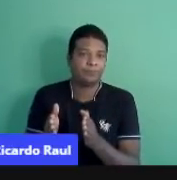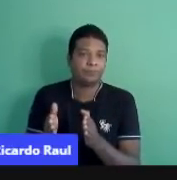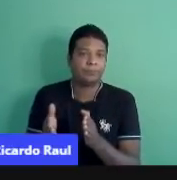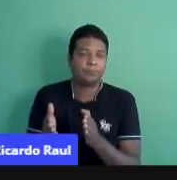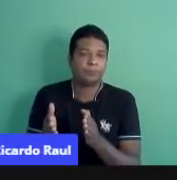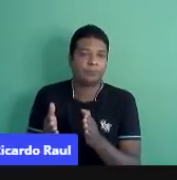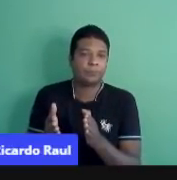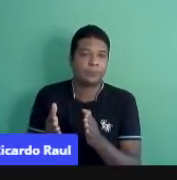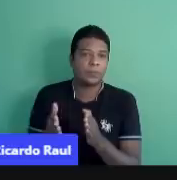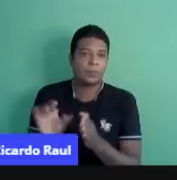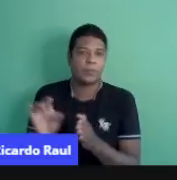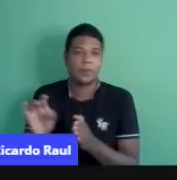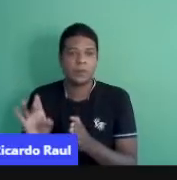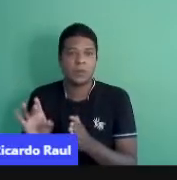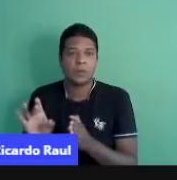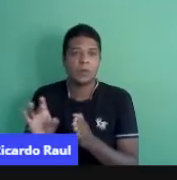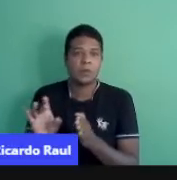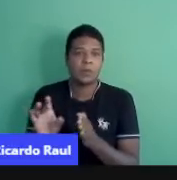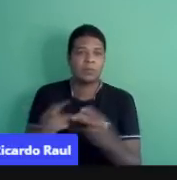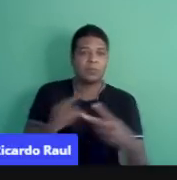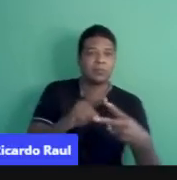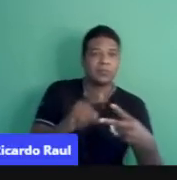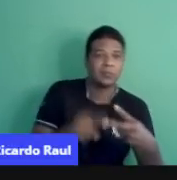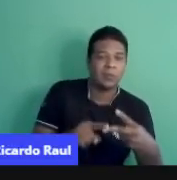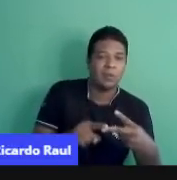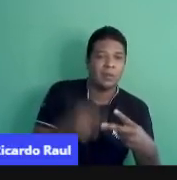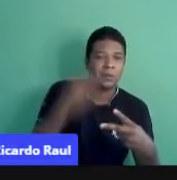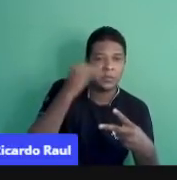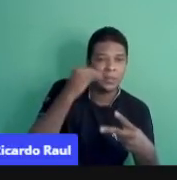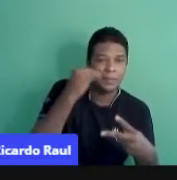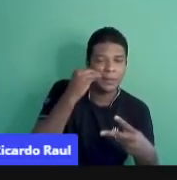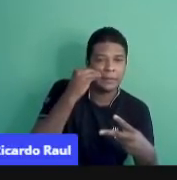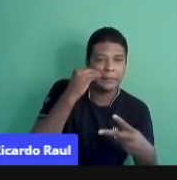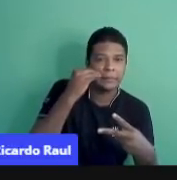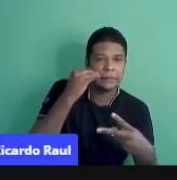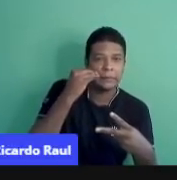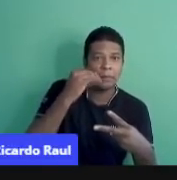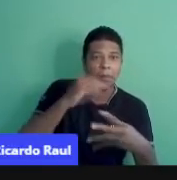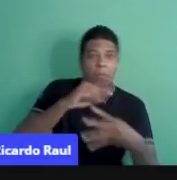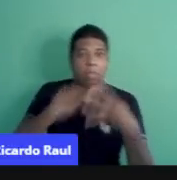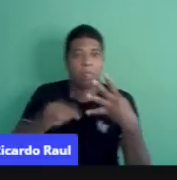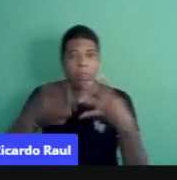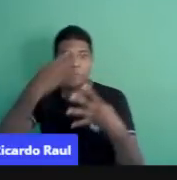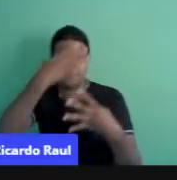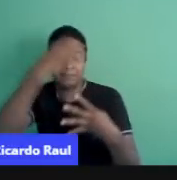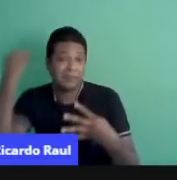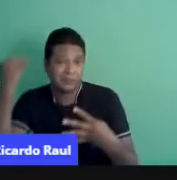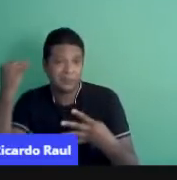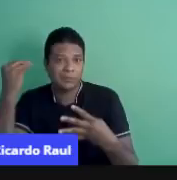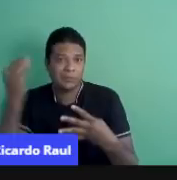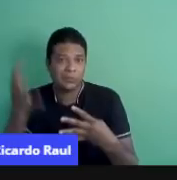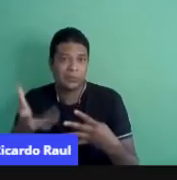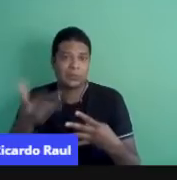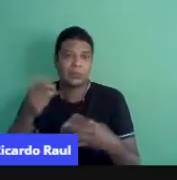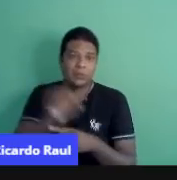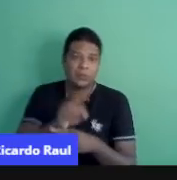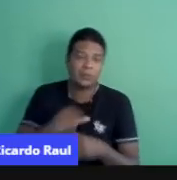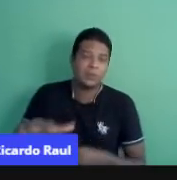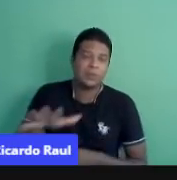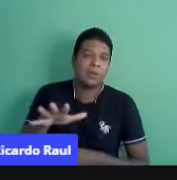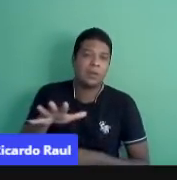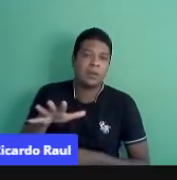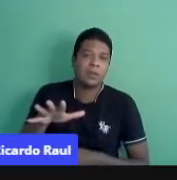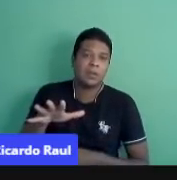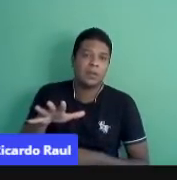com apenas esses dois campos de experiência e esquecer de todo o resto da influência social que essa criança